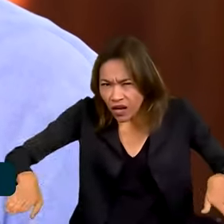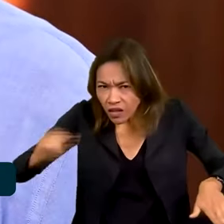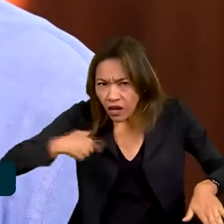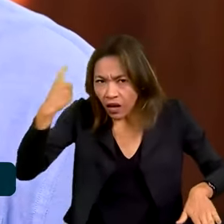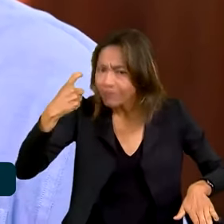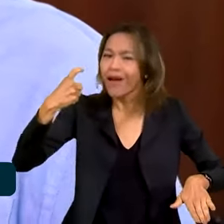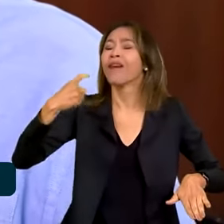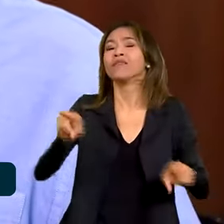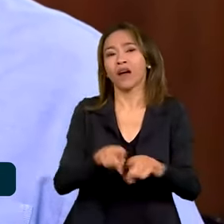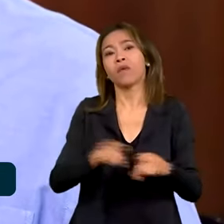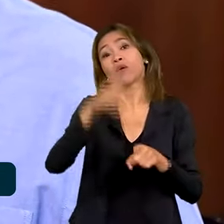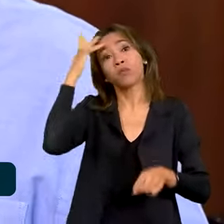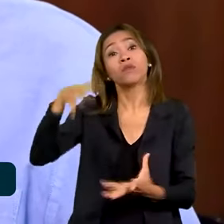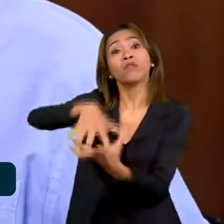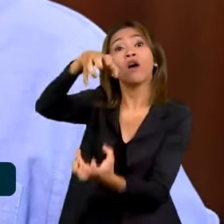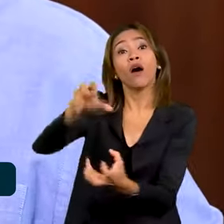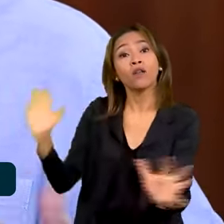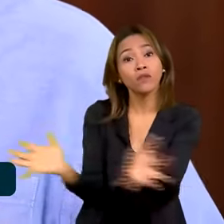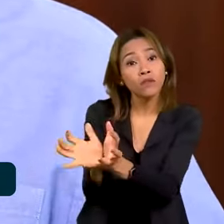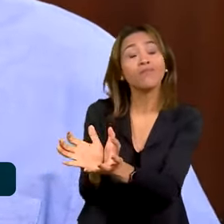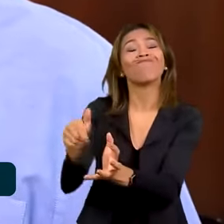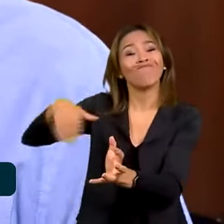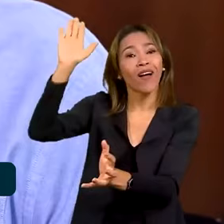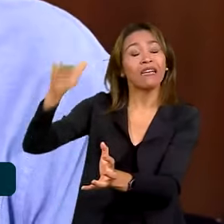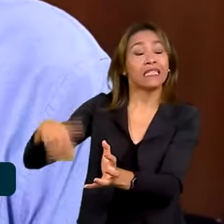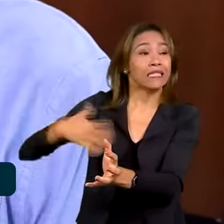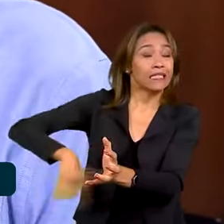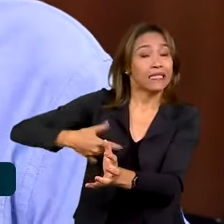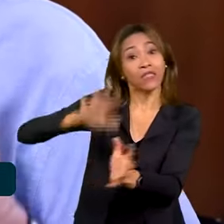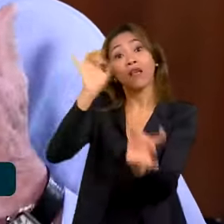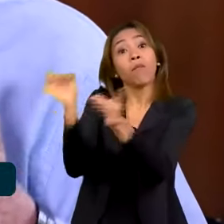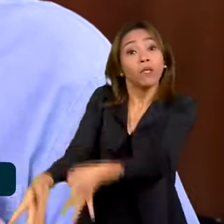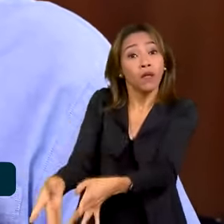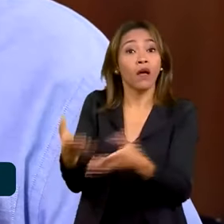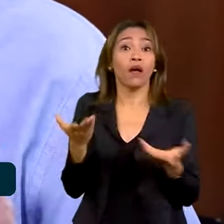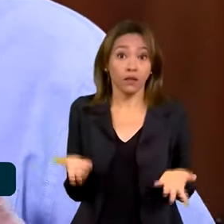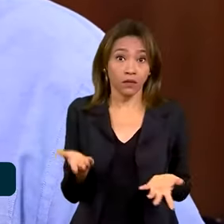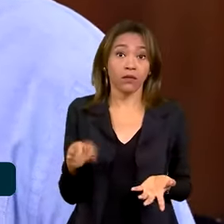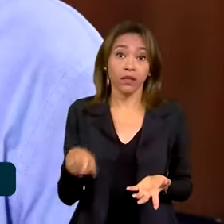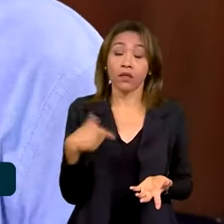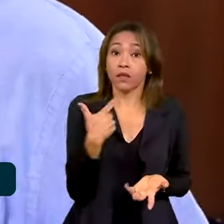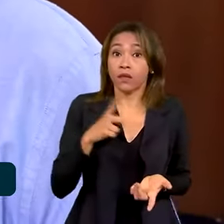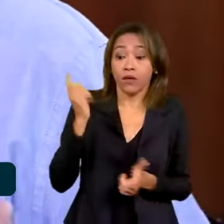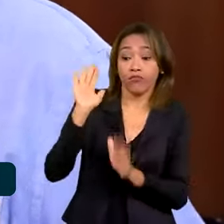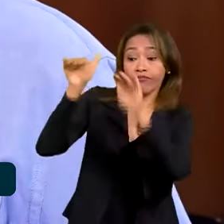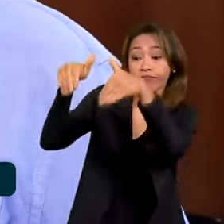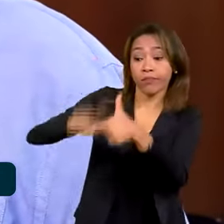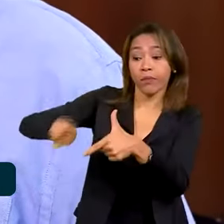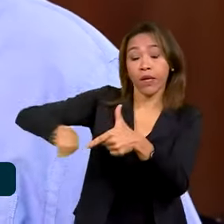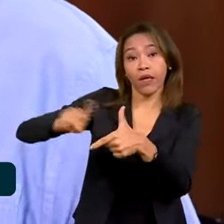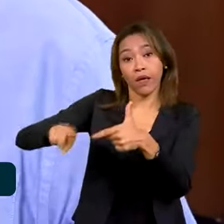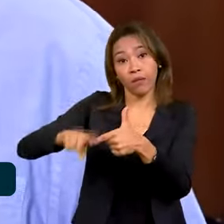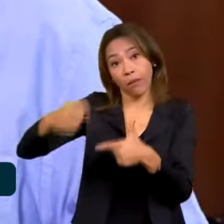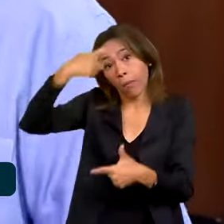terceira idade, com as pessoas mais velhas que muitas vezes são abandonadas, que muitas vezes têm algum problema de doença mental e que ficam na